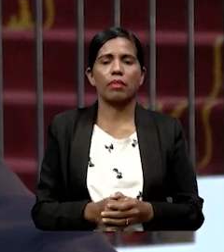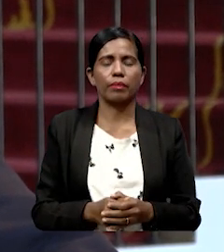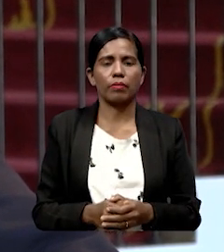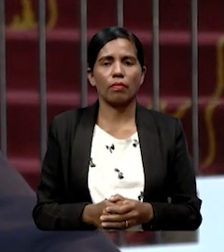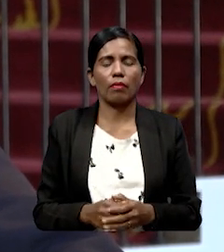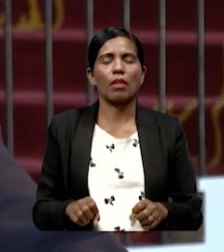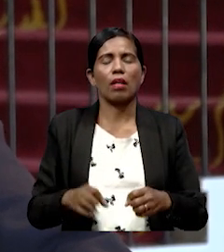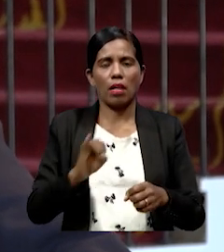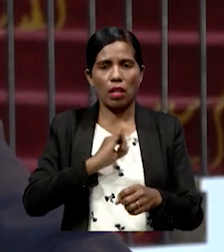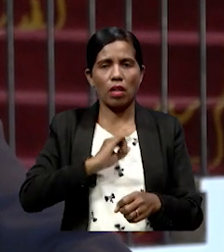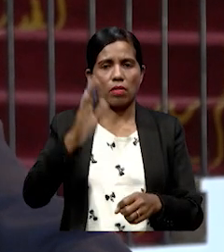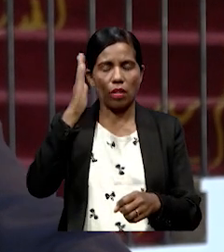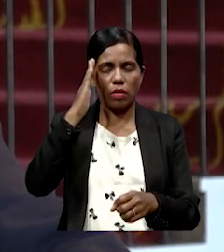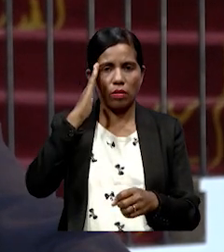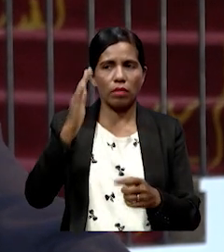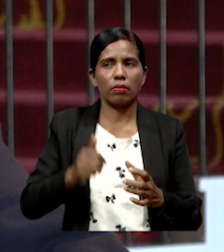o anuíno,